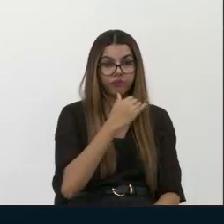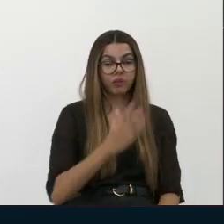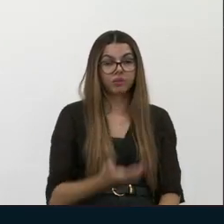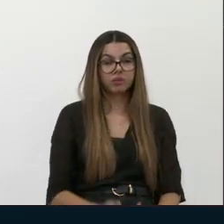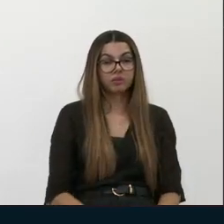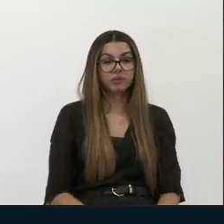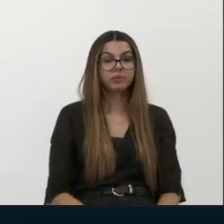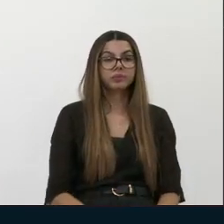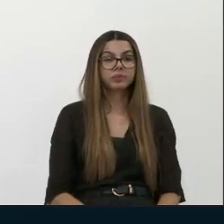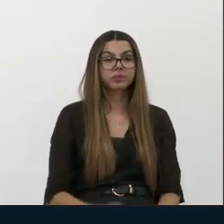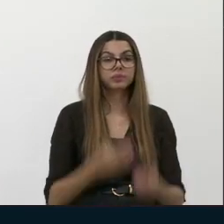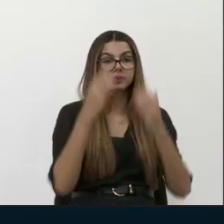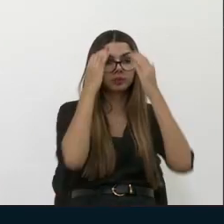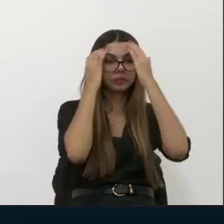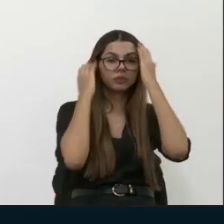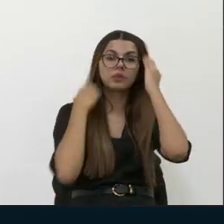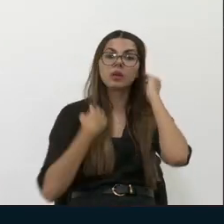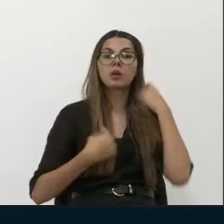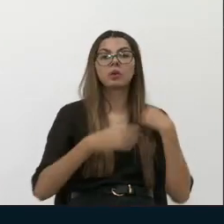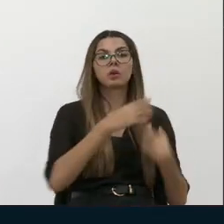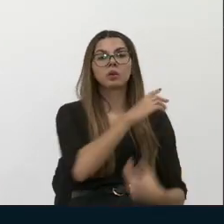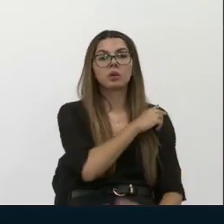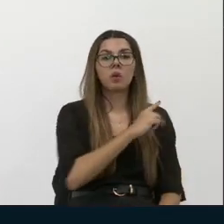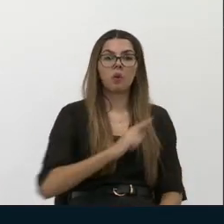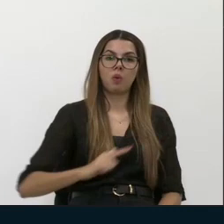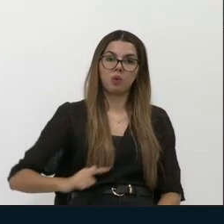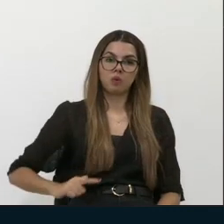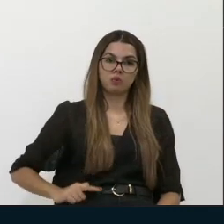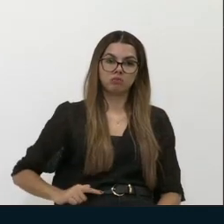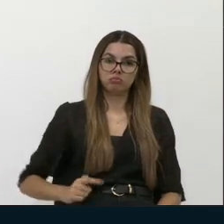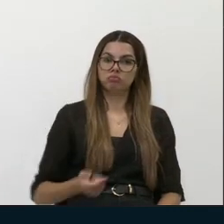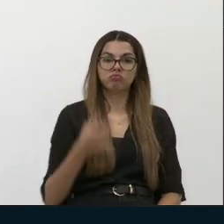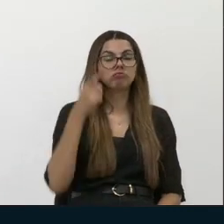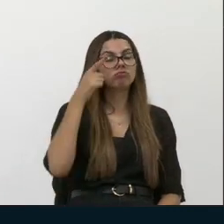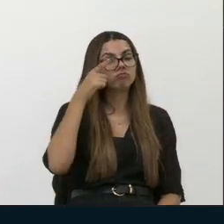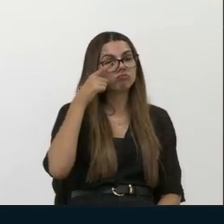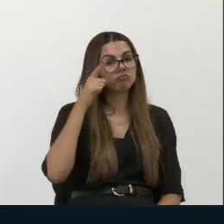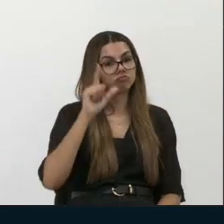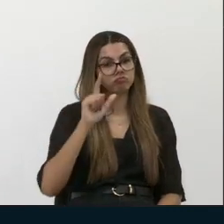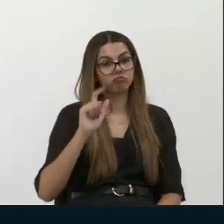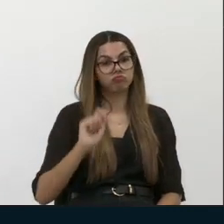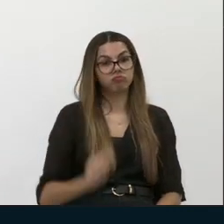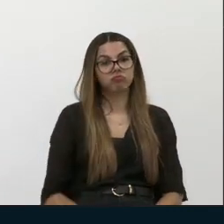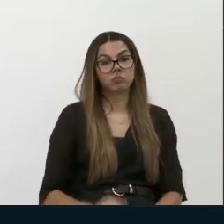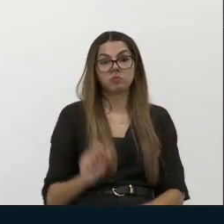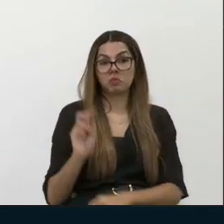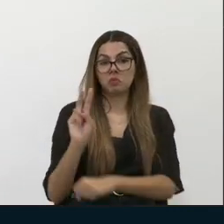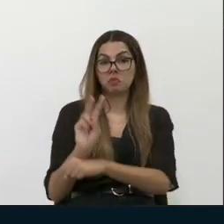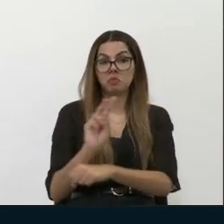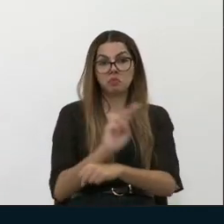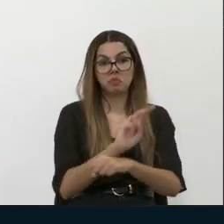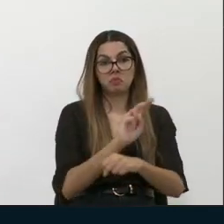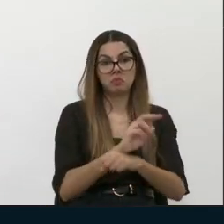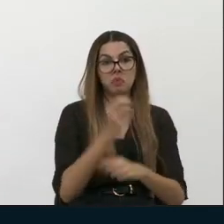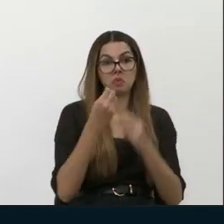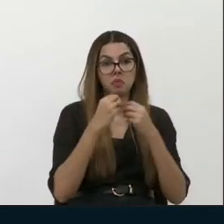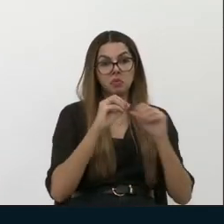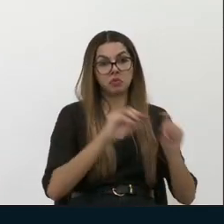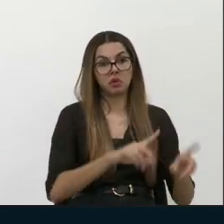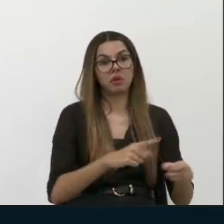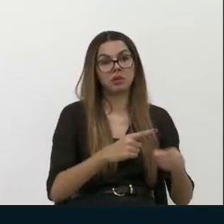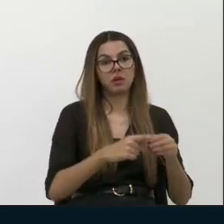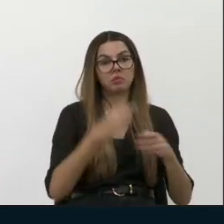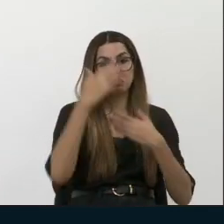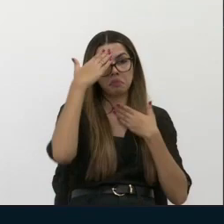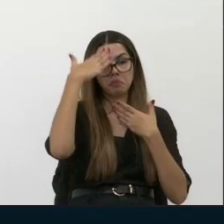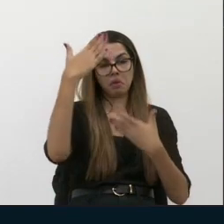Infelizmente, os governos que se sucederam não souberam conduzir essa obra como merecia, prejudicando os interesses da cidade. Muito